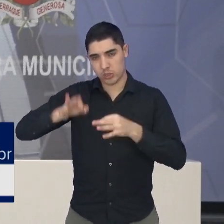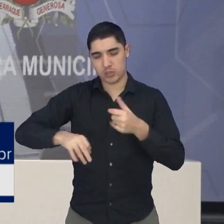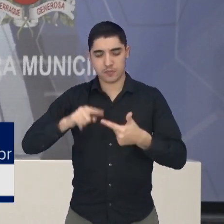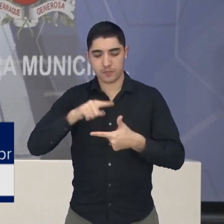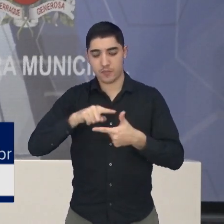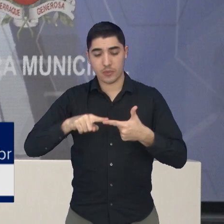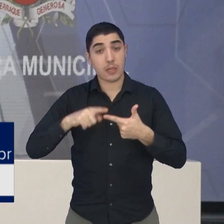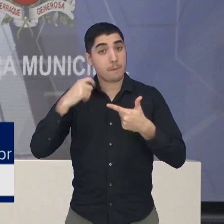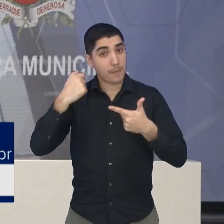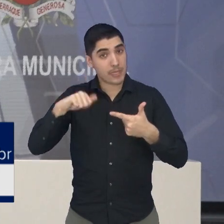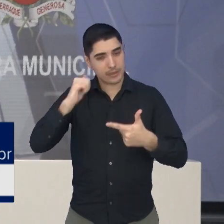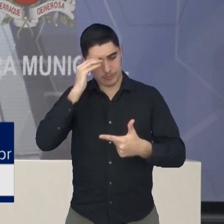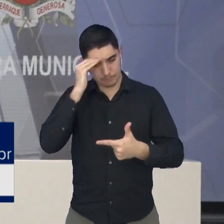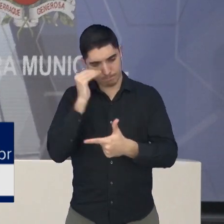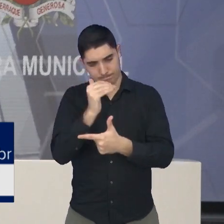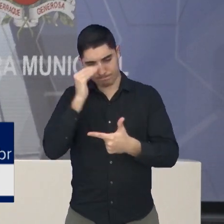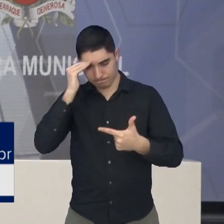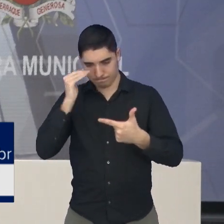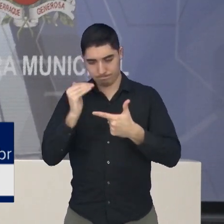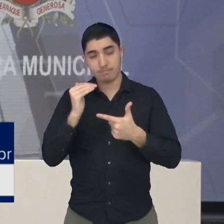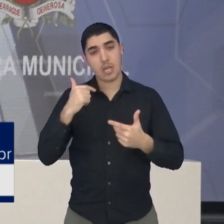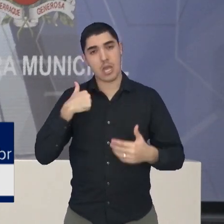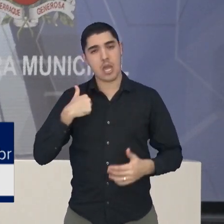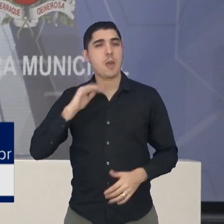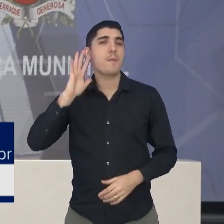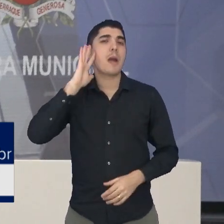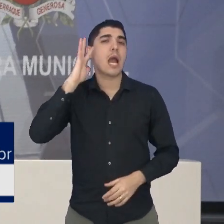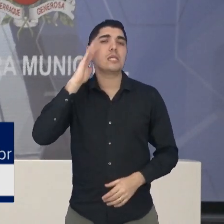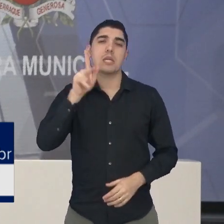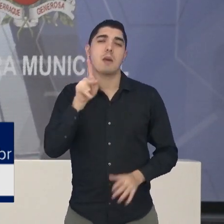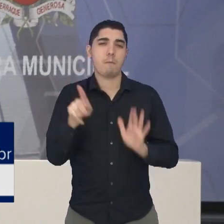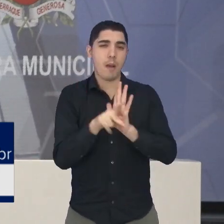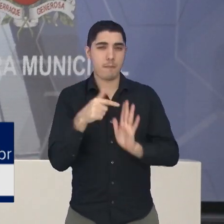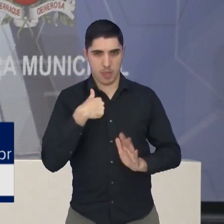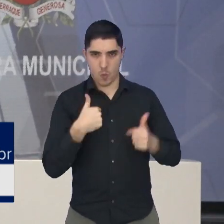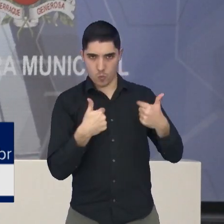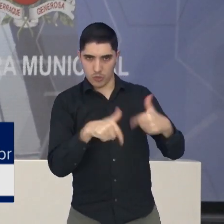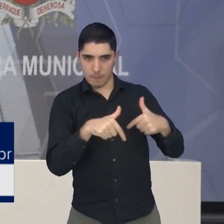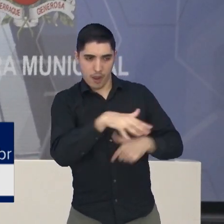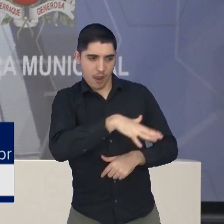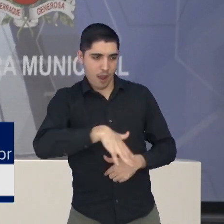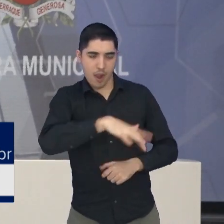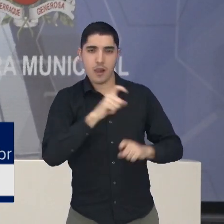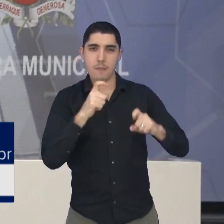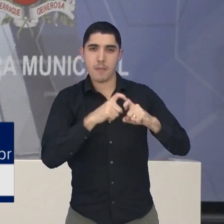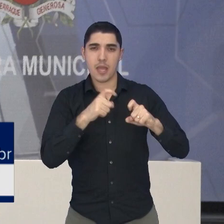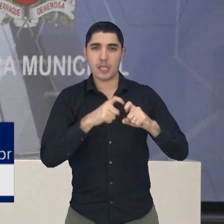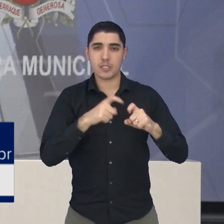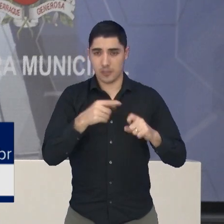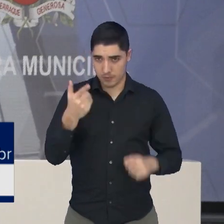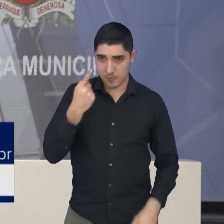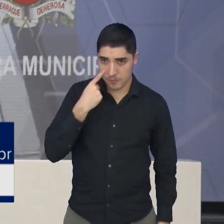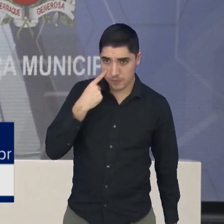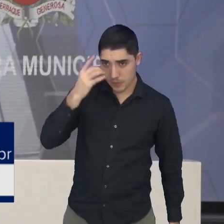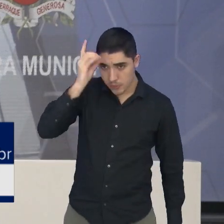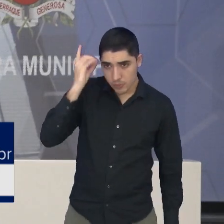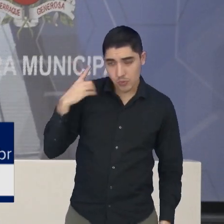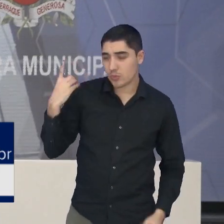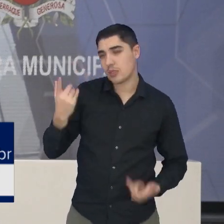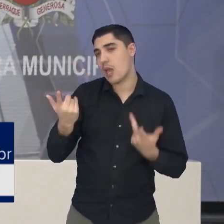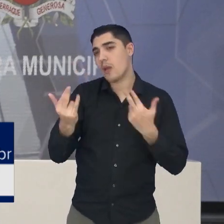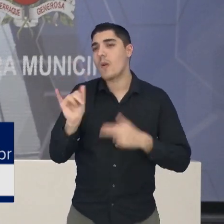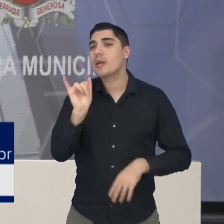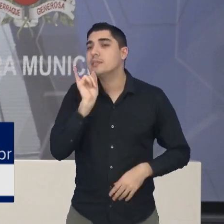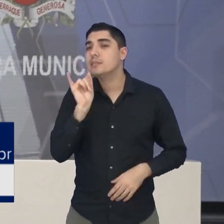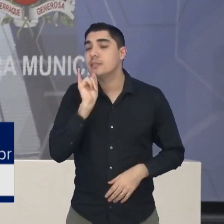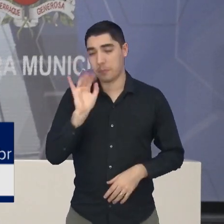possível. Trazendo para a minha área, para a medicina, vereadora Dulce, é a mesma coisa de um cara aí no meu